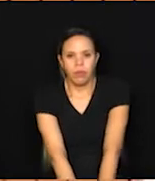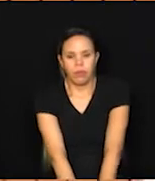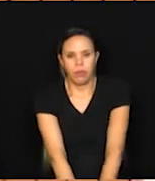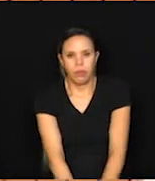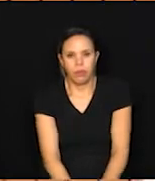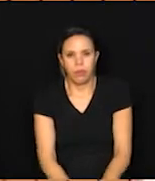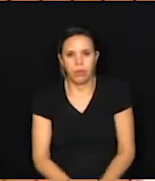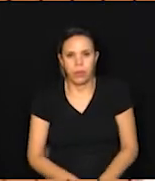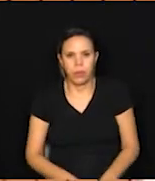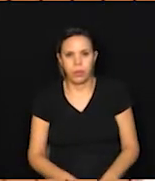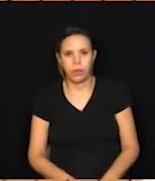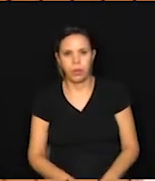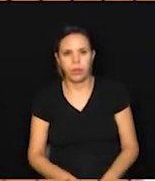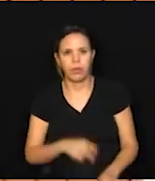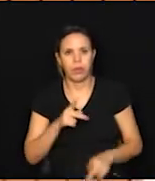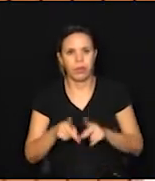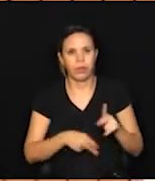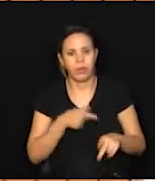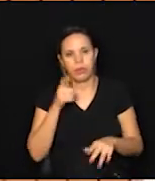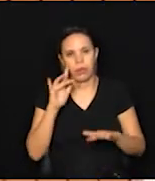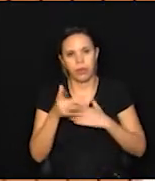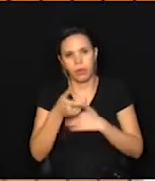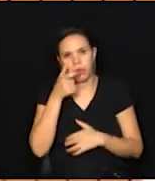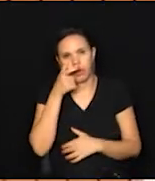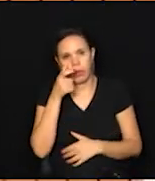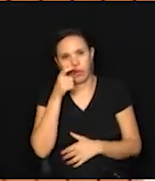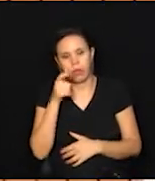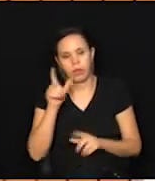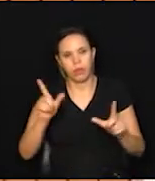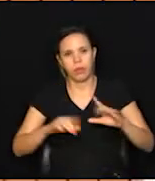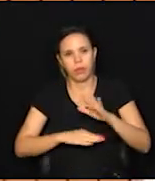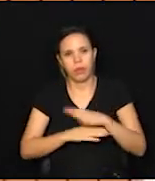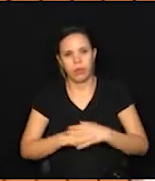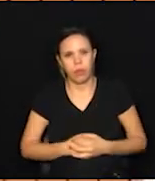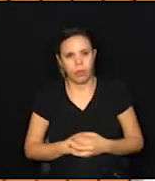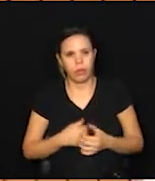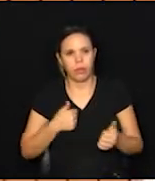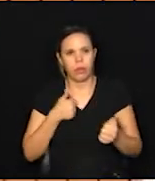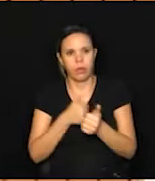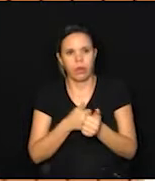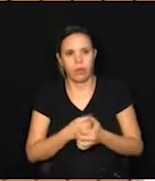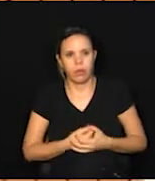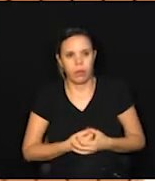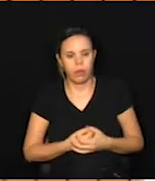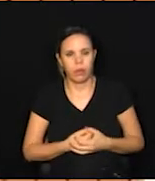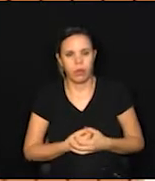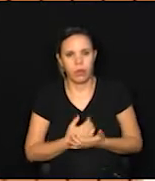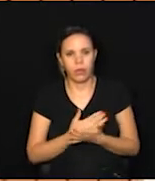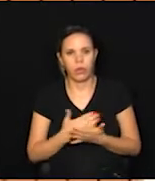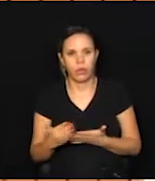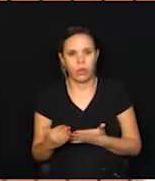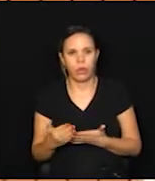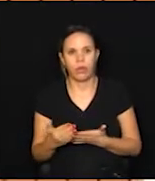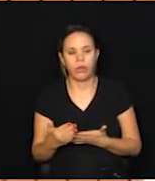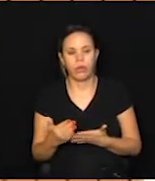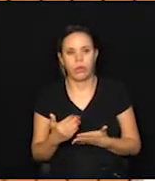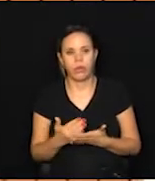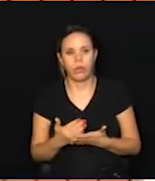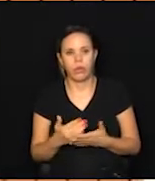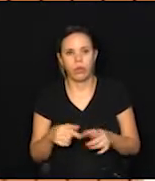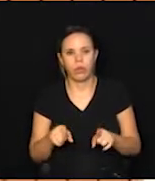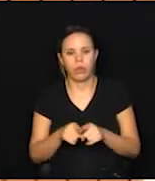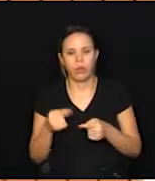que estão, né, acessando as redes ou a própria TV Câmara não acompanharam, né, desde o início, então a gente também partiu